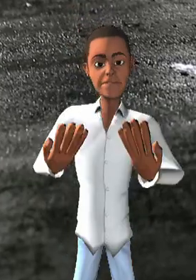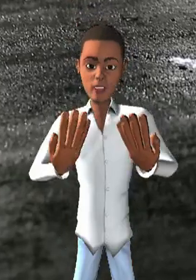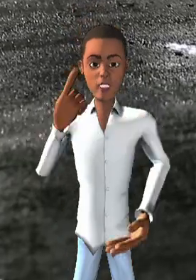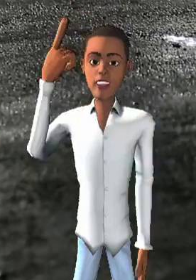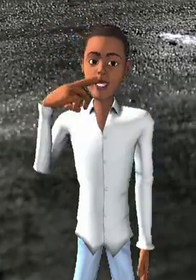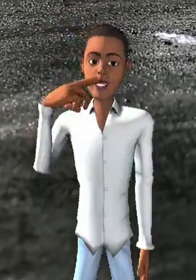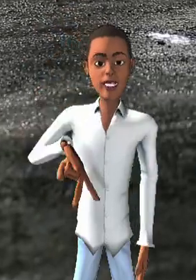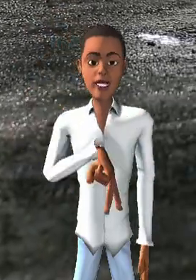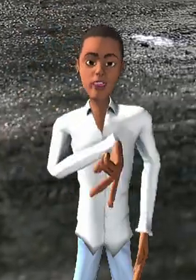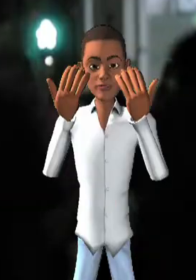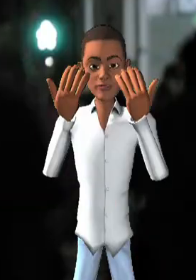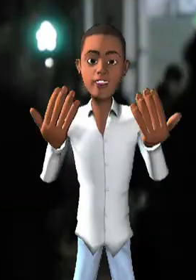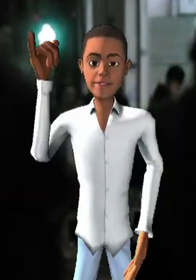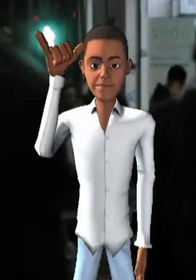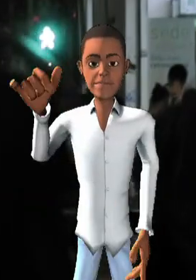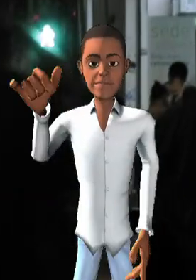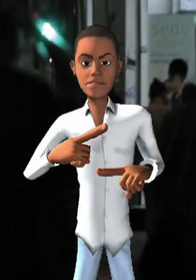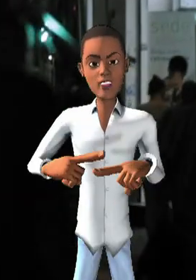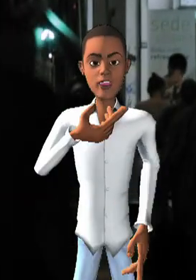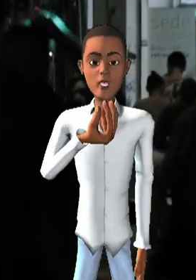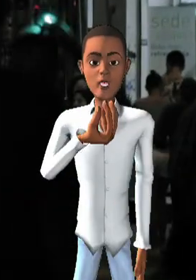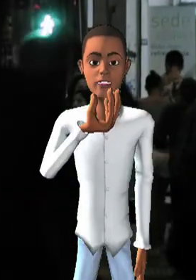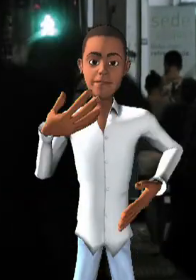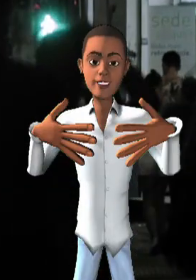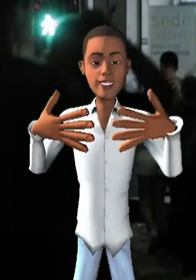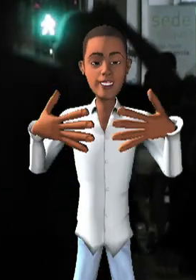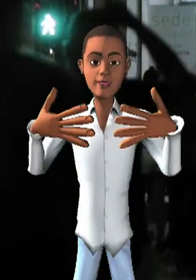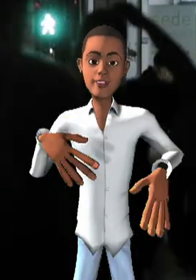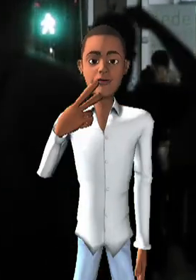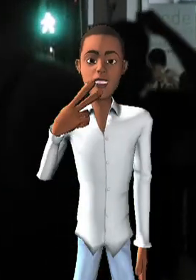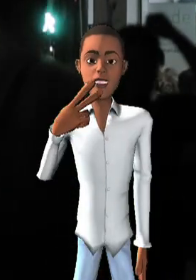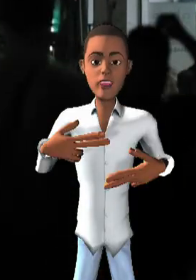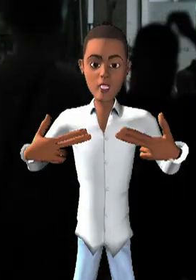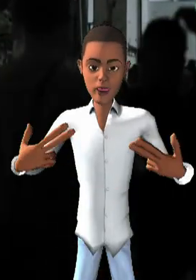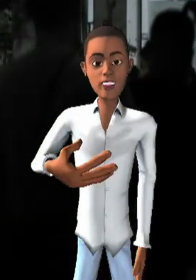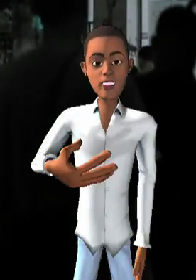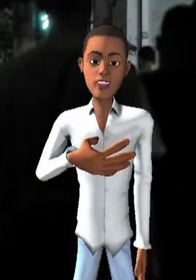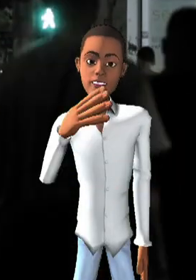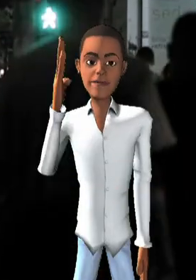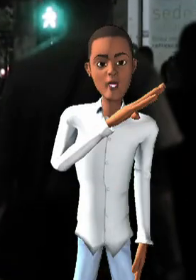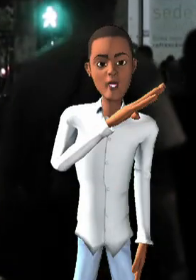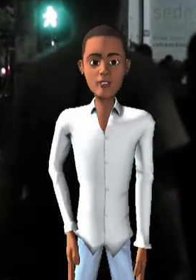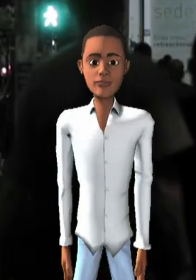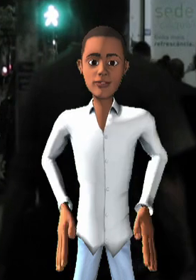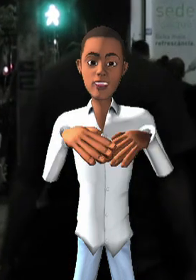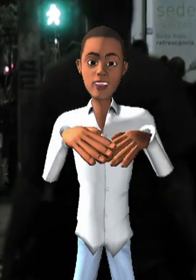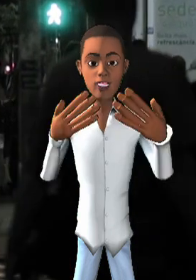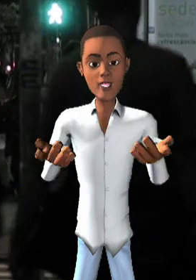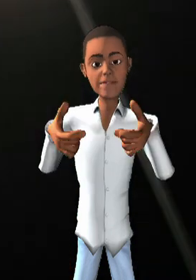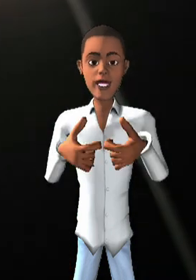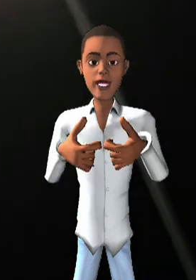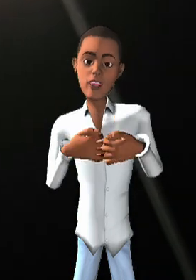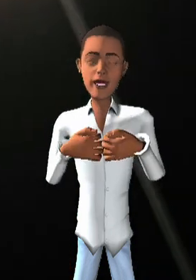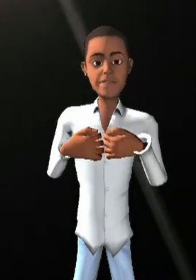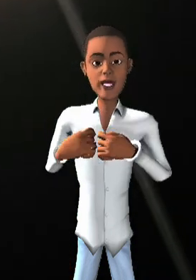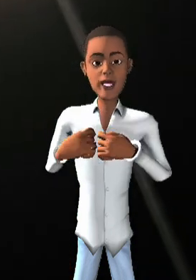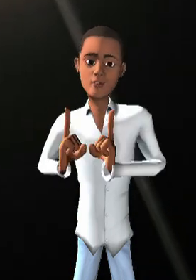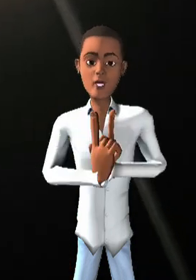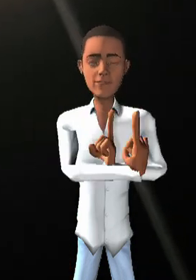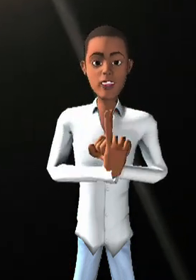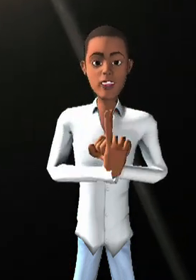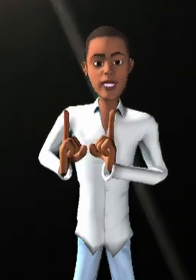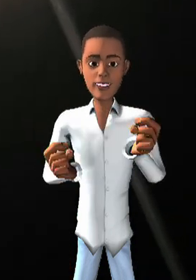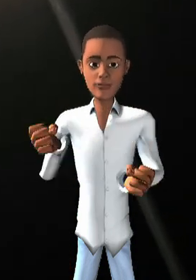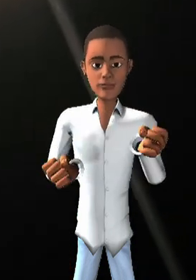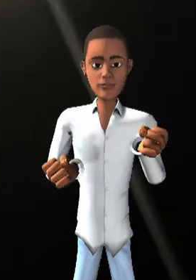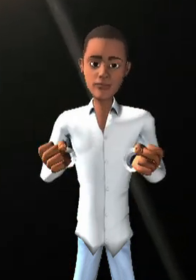de homens, aquela padaria que você sabe que você não pode passar, porque você sabe o que vai acontecer quando você passar. Eu dei toda uma volta e quase fui